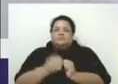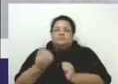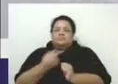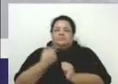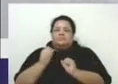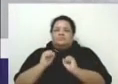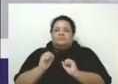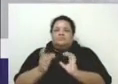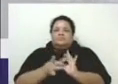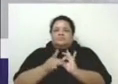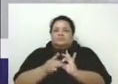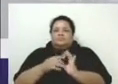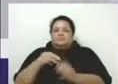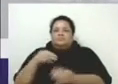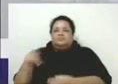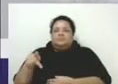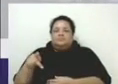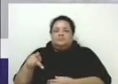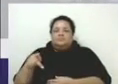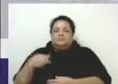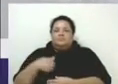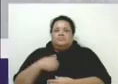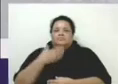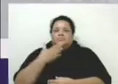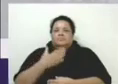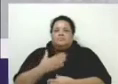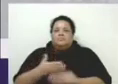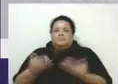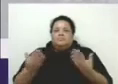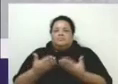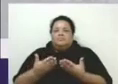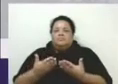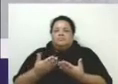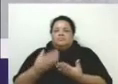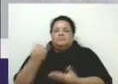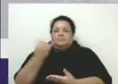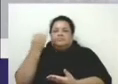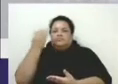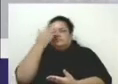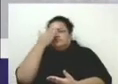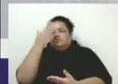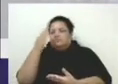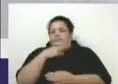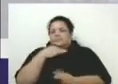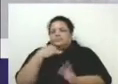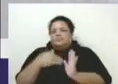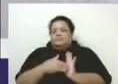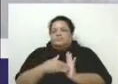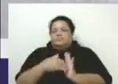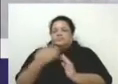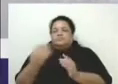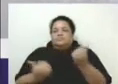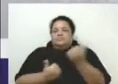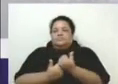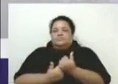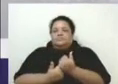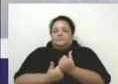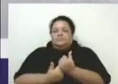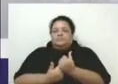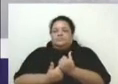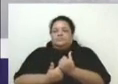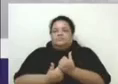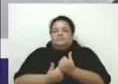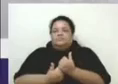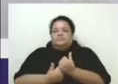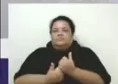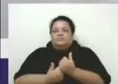Ministério Público. Esse foi o meu requerimento da noite, muito importante, agradeço a todos que se manifestaram em apoio, e essa era a minha